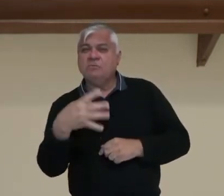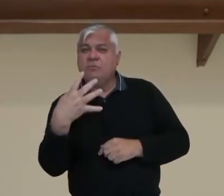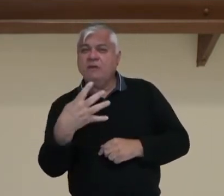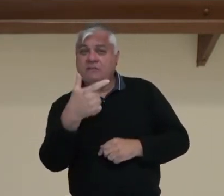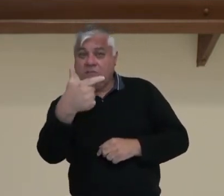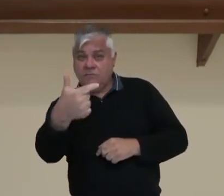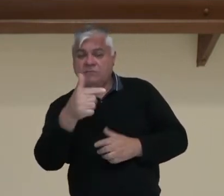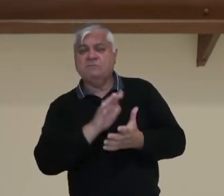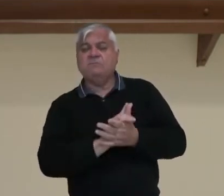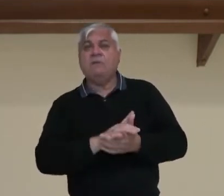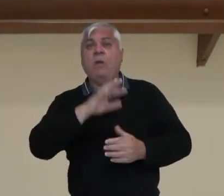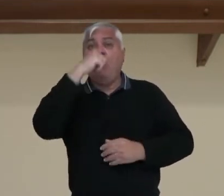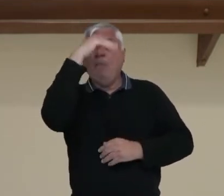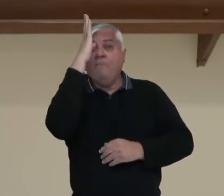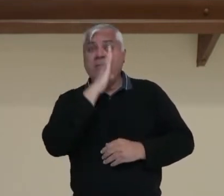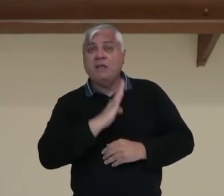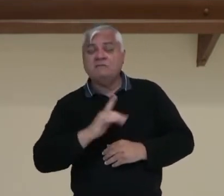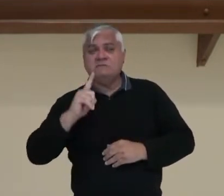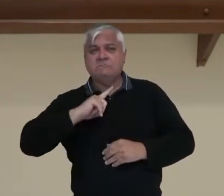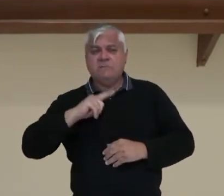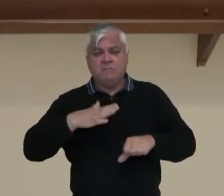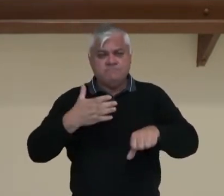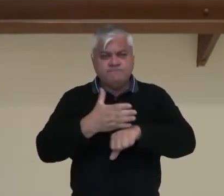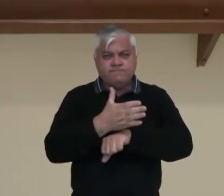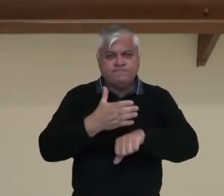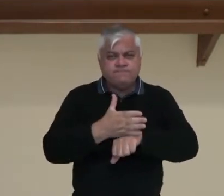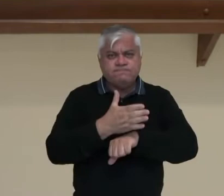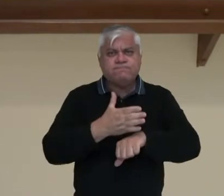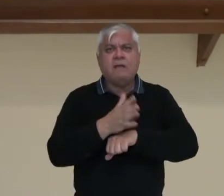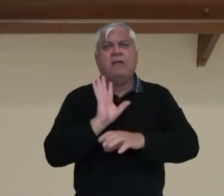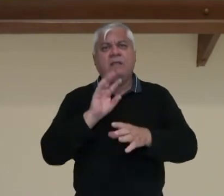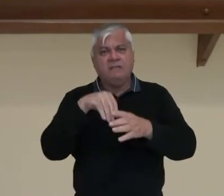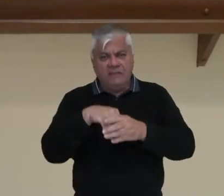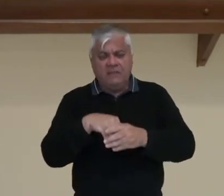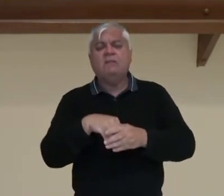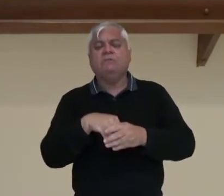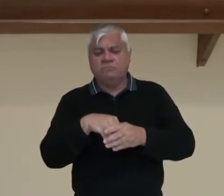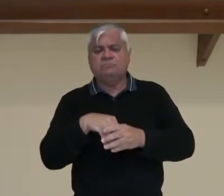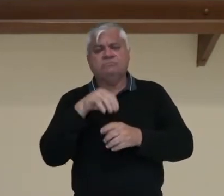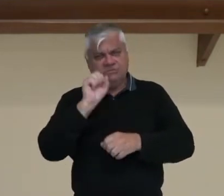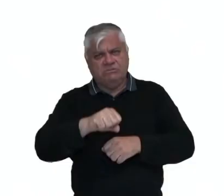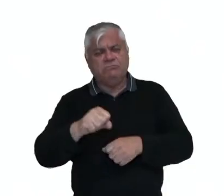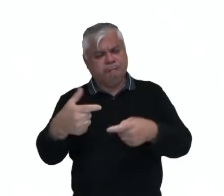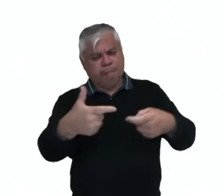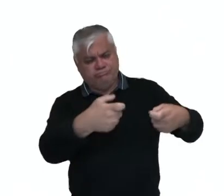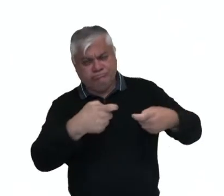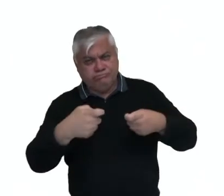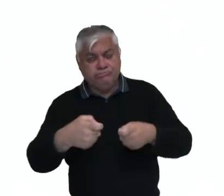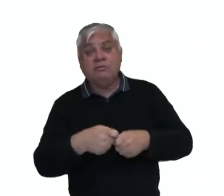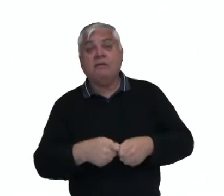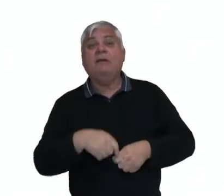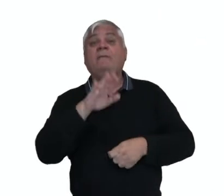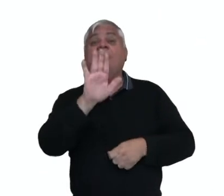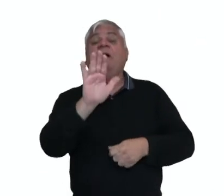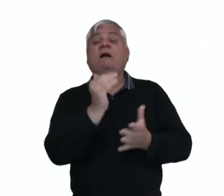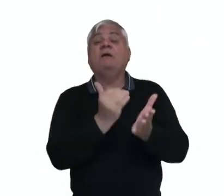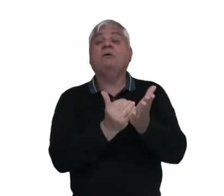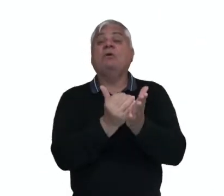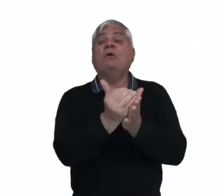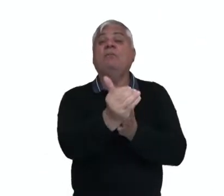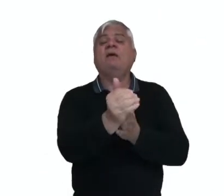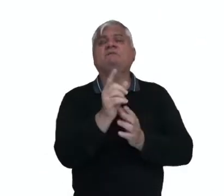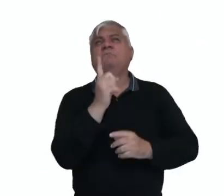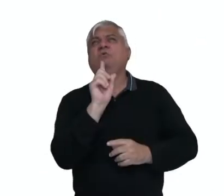1942. O Brasil ele vai ter uma participação dentro da Segunda Guerra Mundial. A gente vai ver que inicialmente